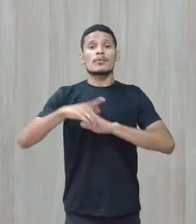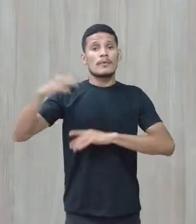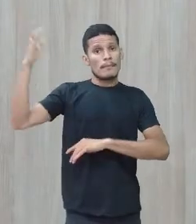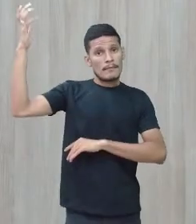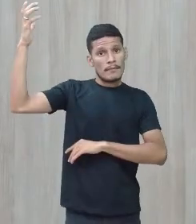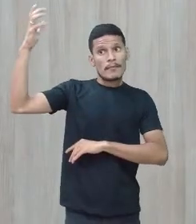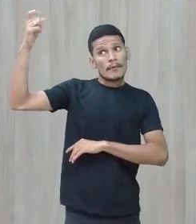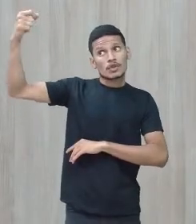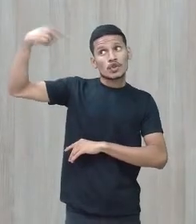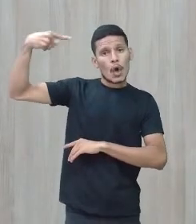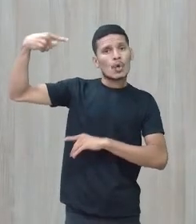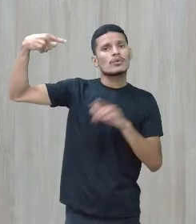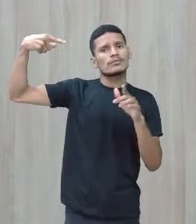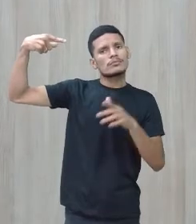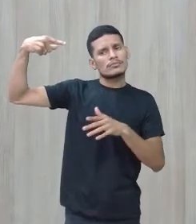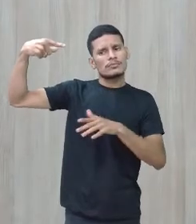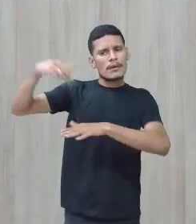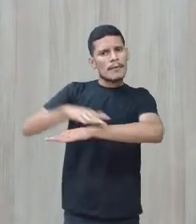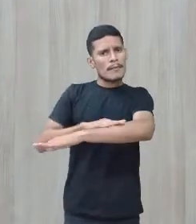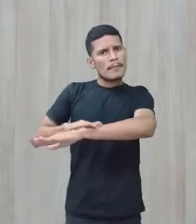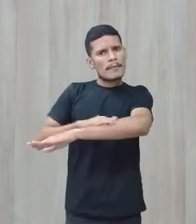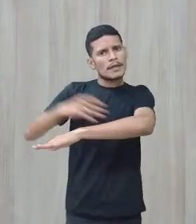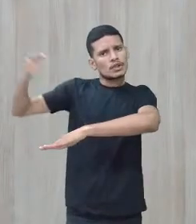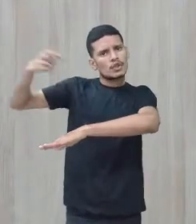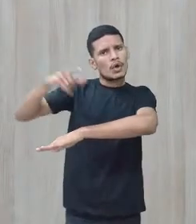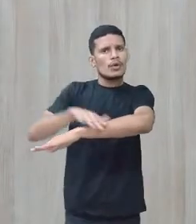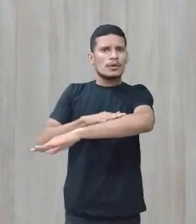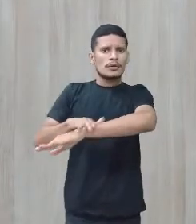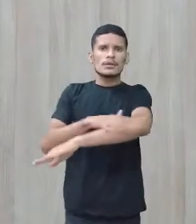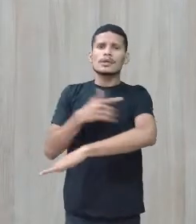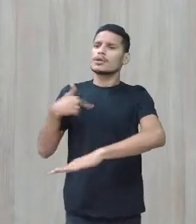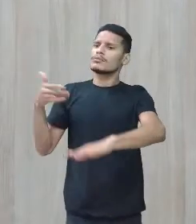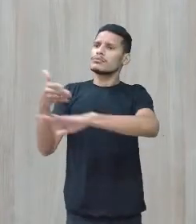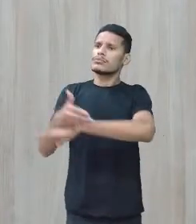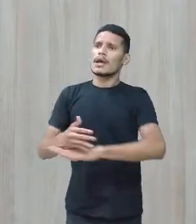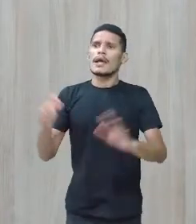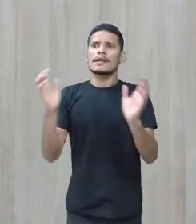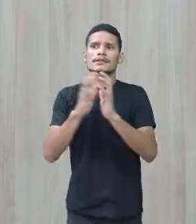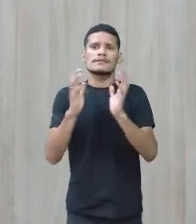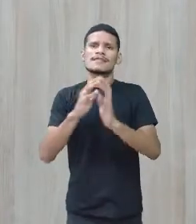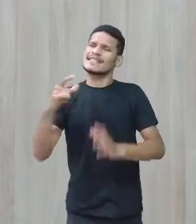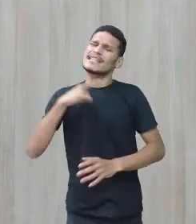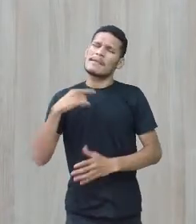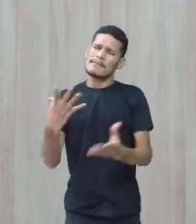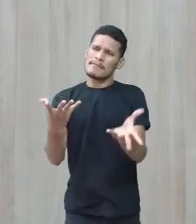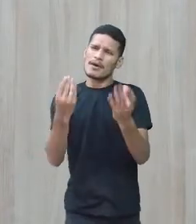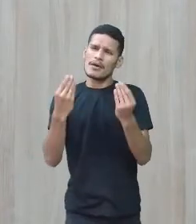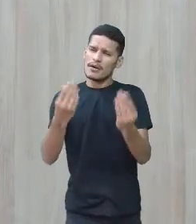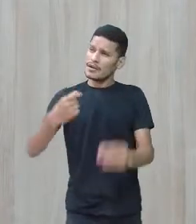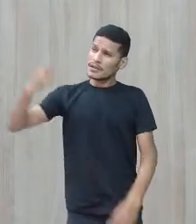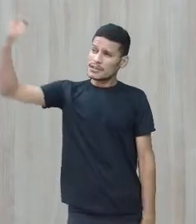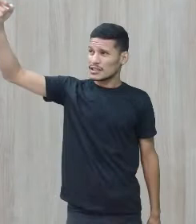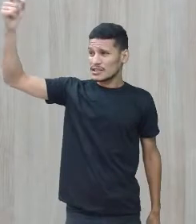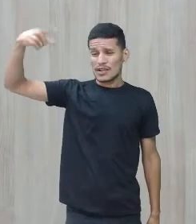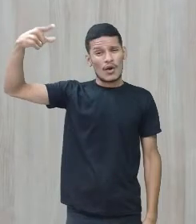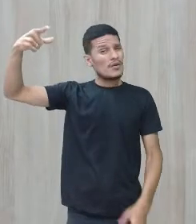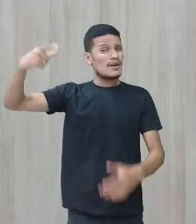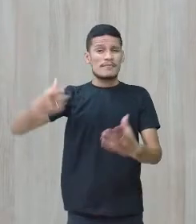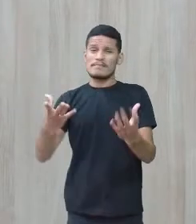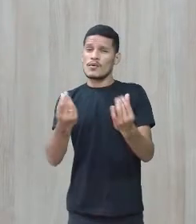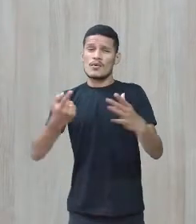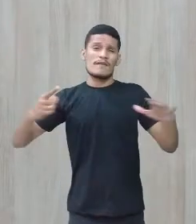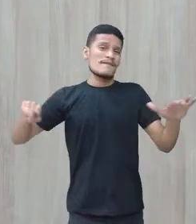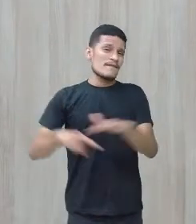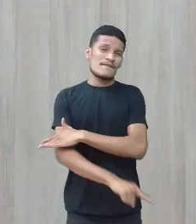sol, né? Não sei se vocês já ouviram falar, então, vou aumentar minha vitamina D ali. Em Recife, a gente tem um índice de vitamina D aí